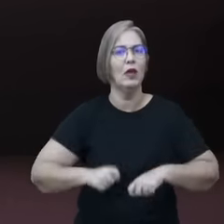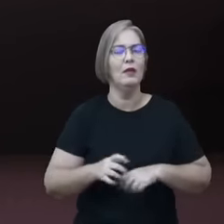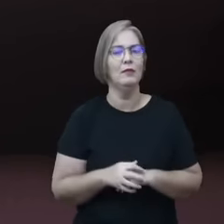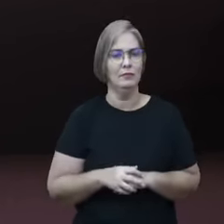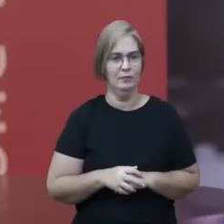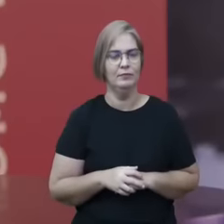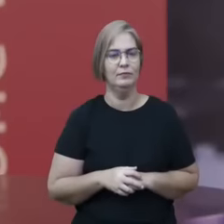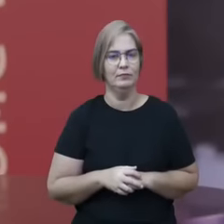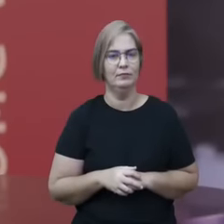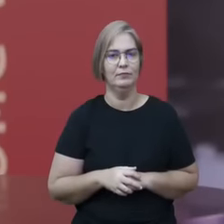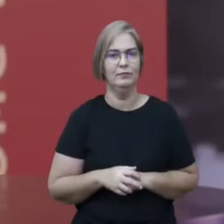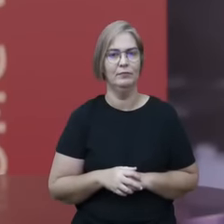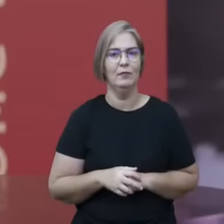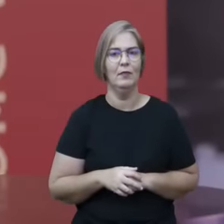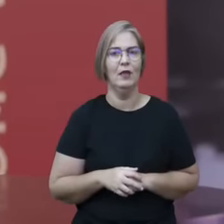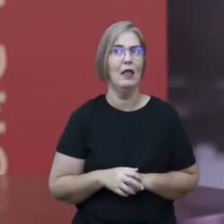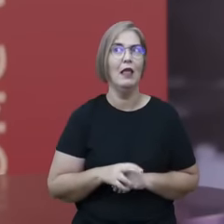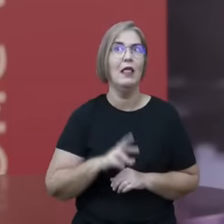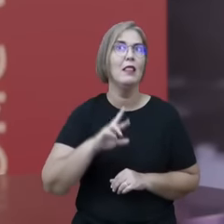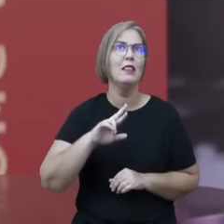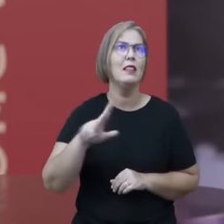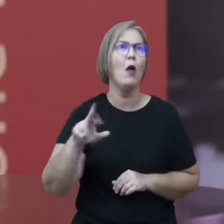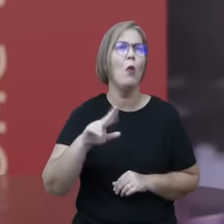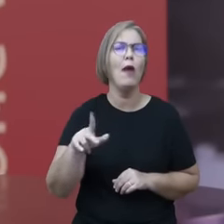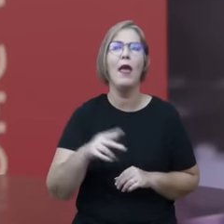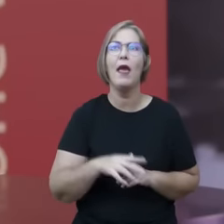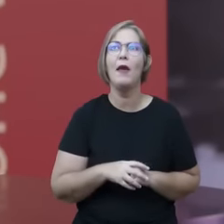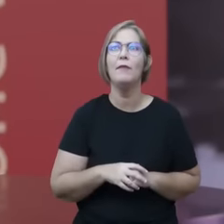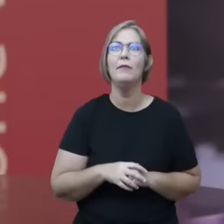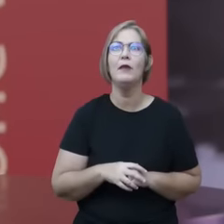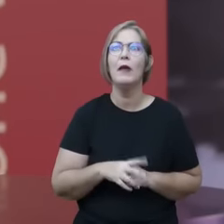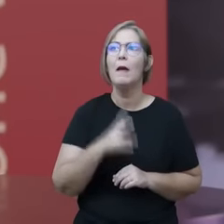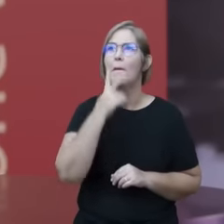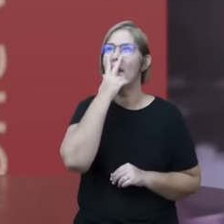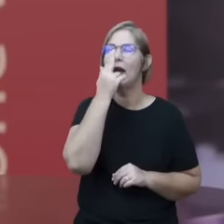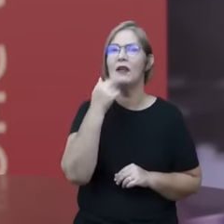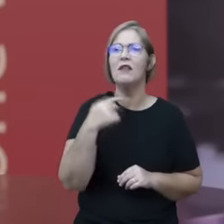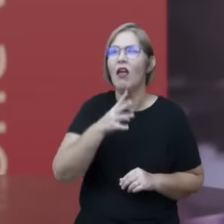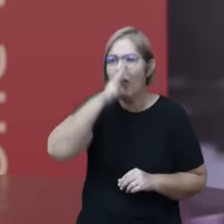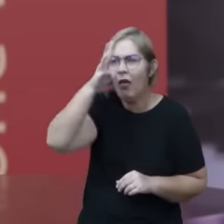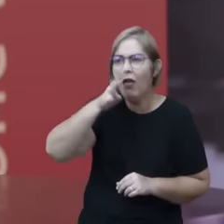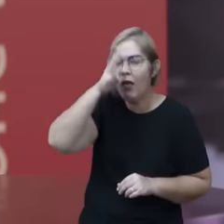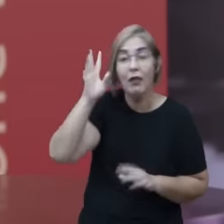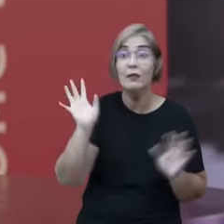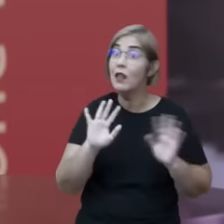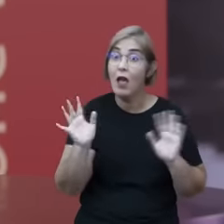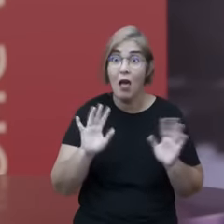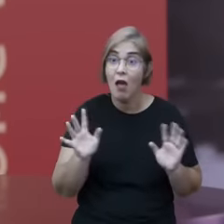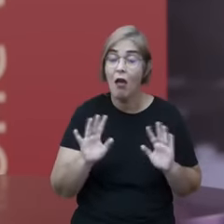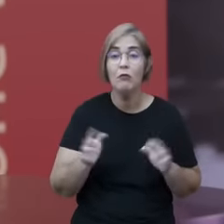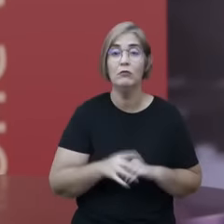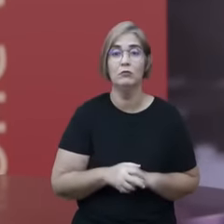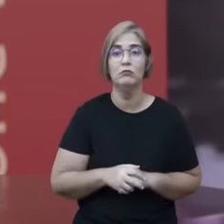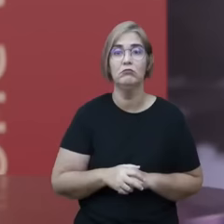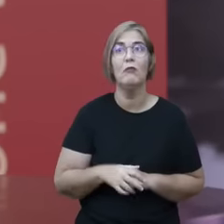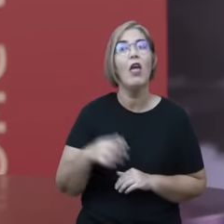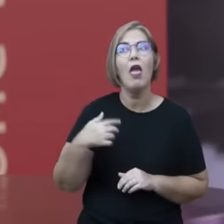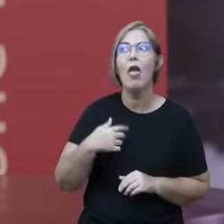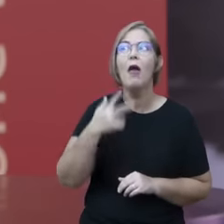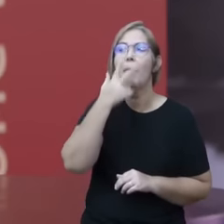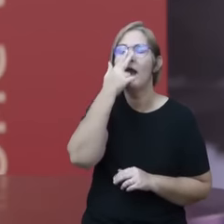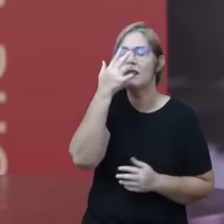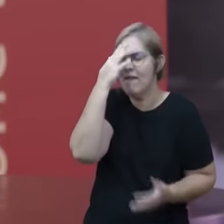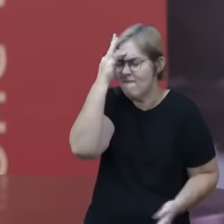é? Mas não é um salto irracional, ao contrário, é um salto por uma decisão de sentido. É um salto no escuro.